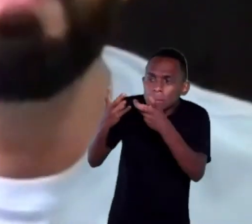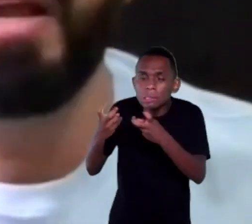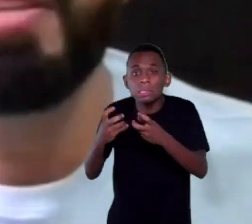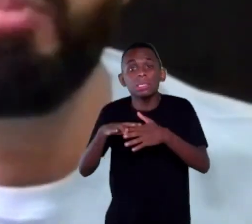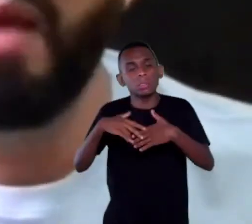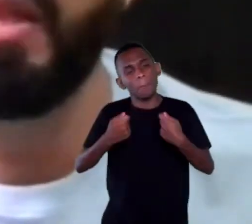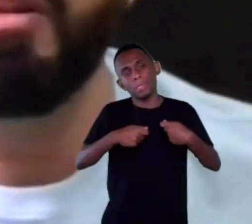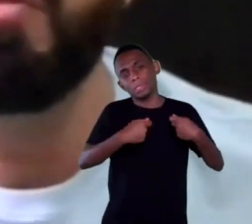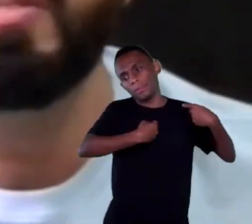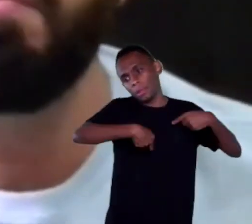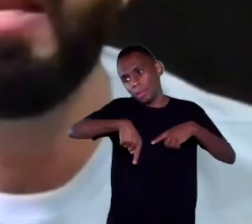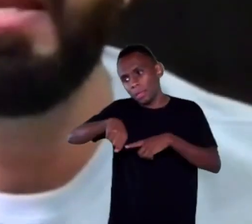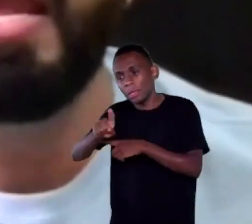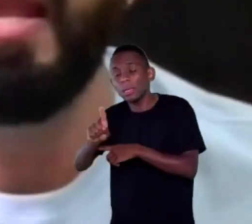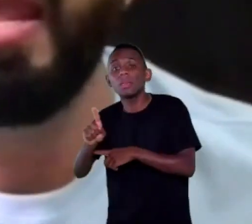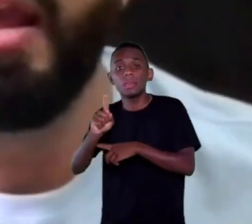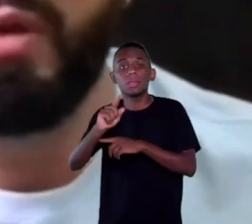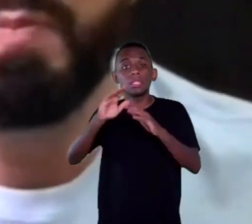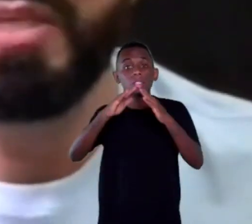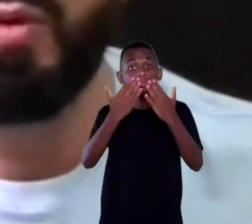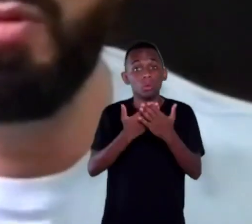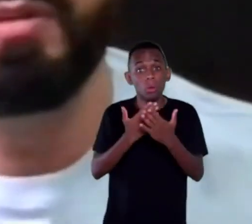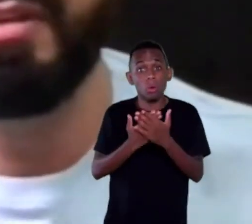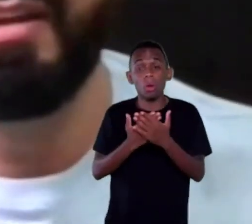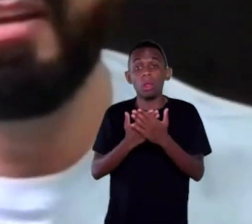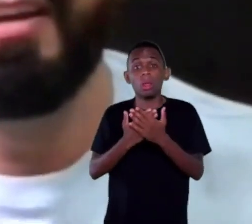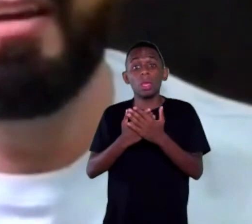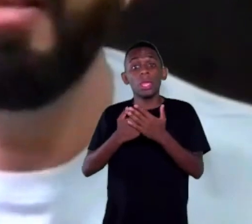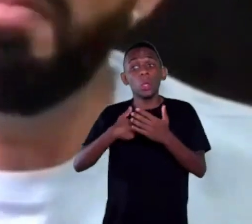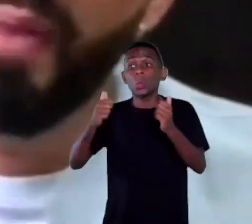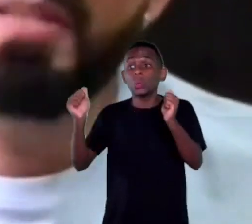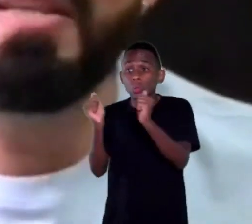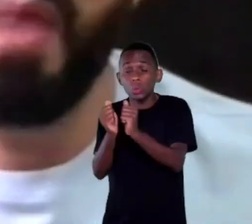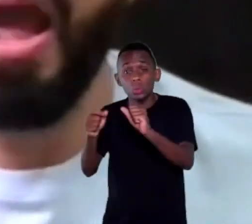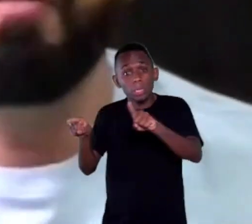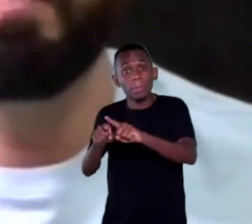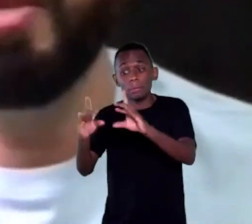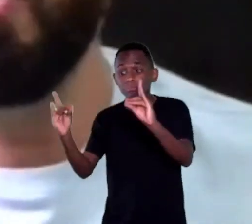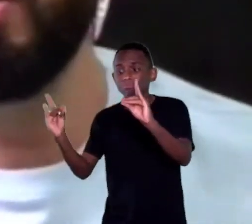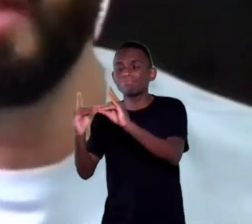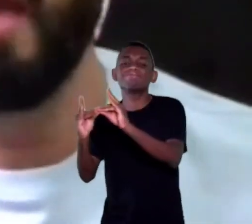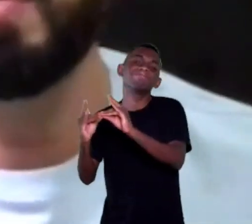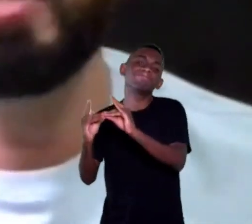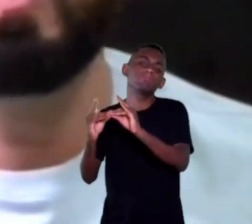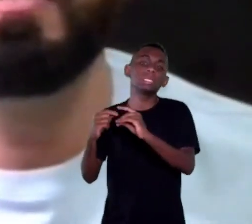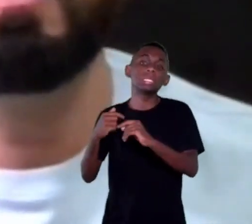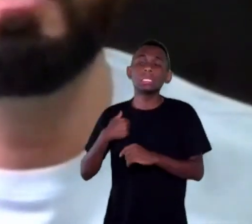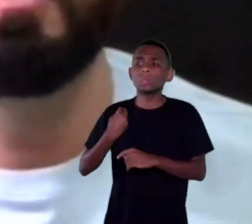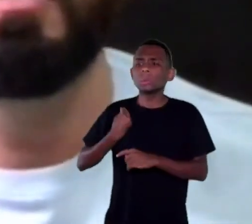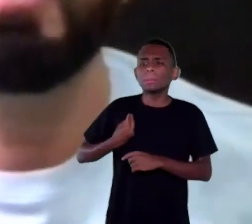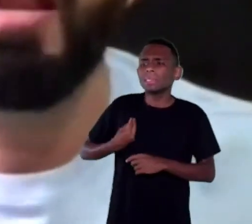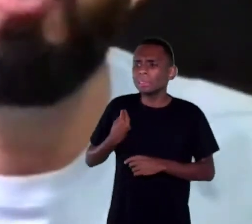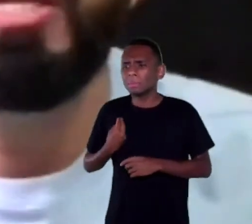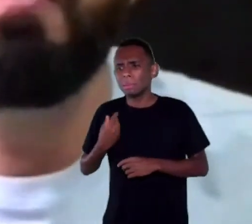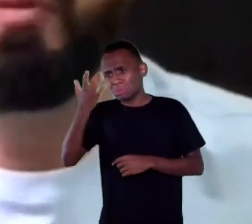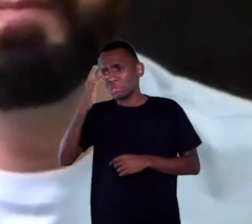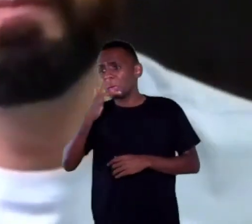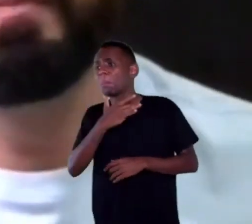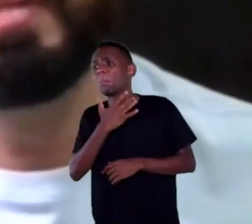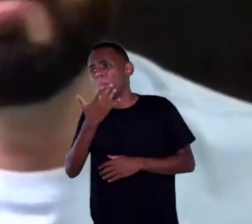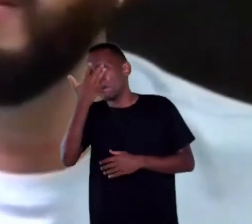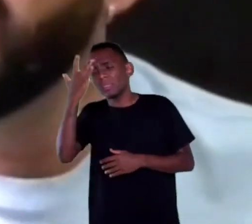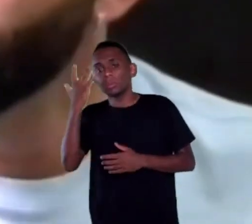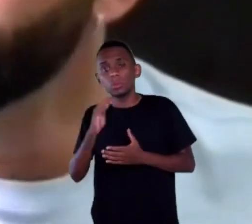tinha que participar do sepultamento, então eu não sabia nem quem eram as pessoas. E participava. E eu contava às pessoas assim, escreve um